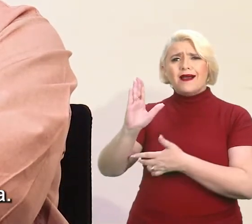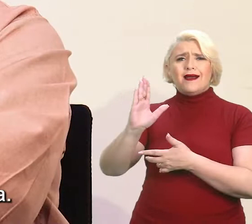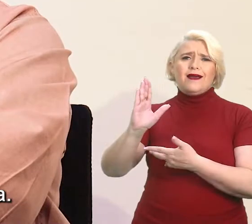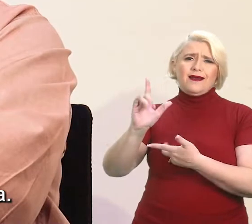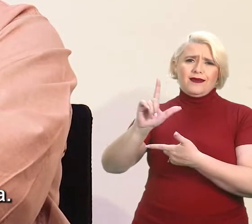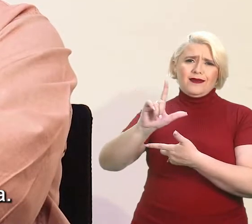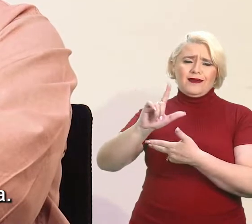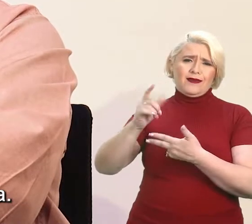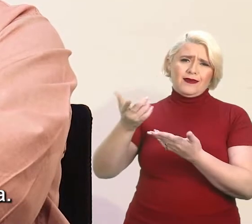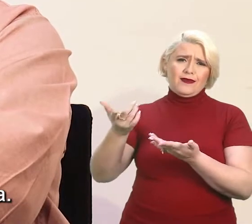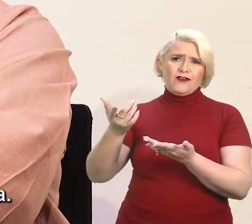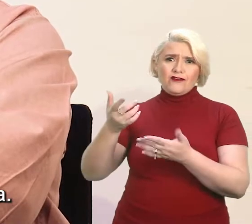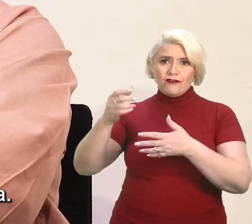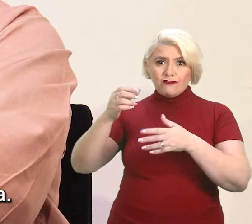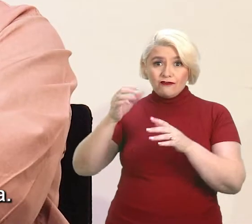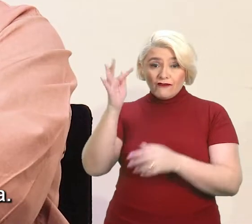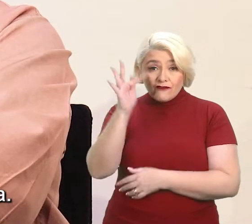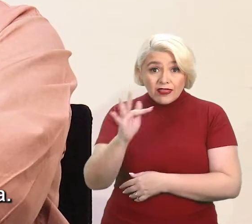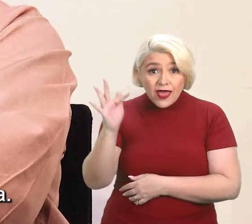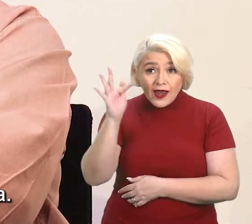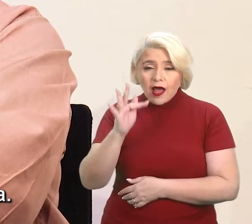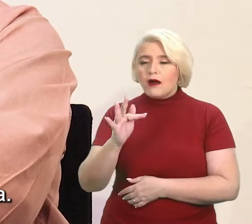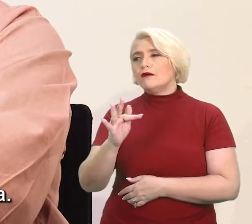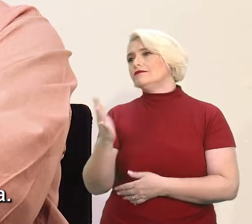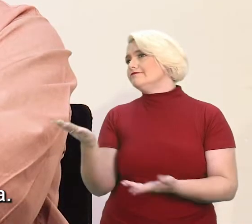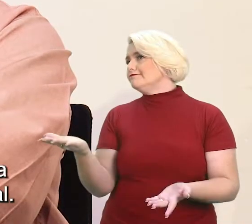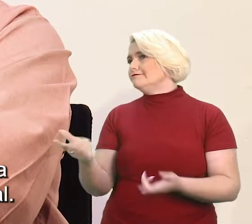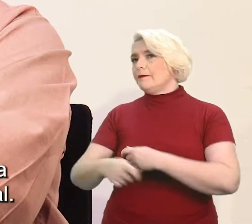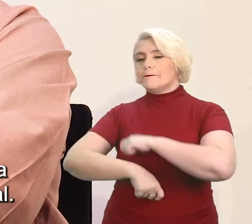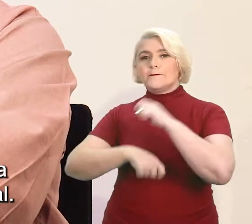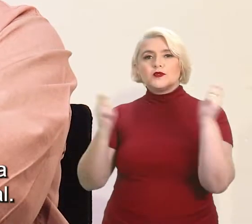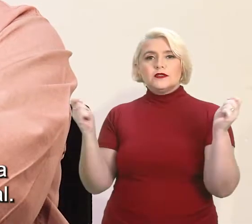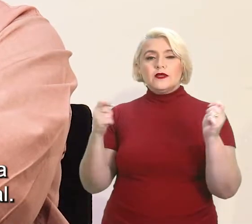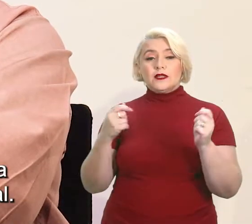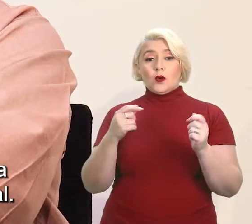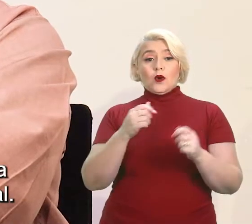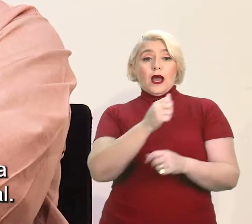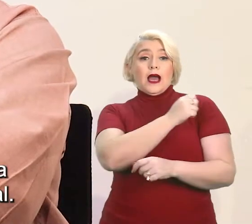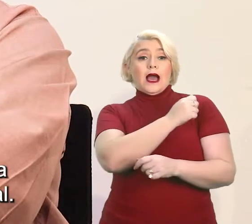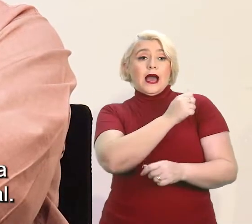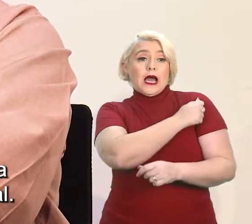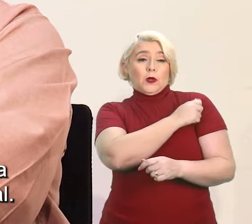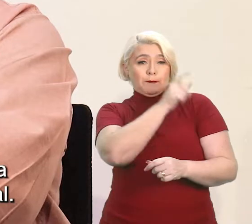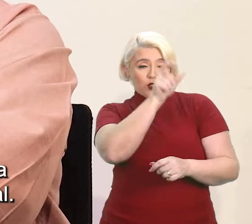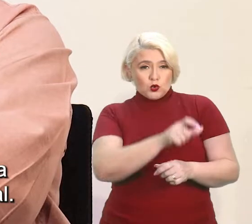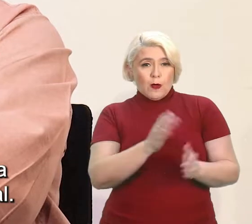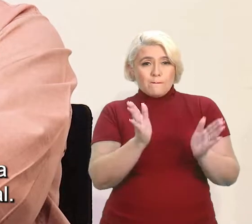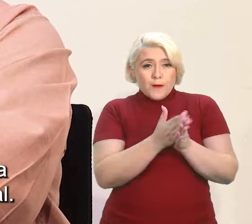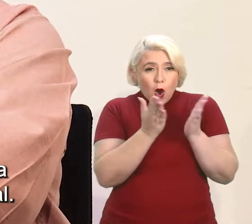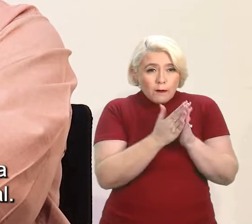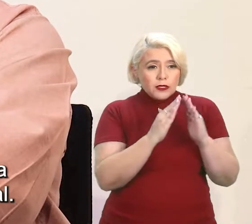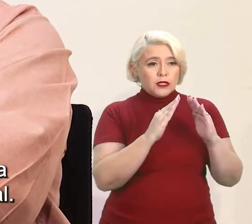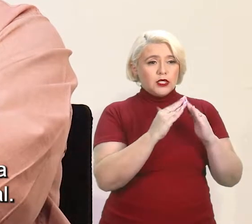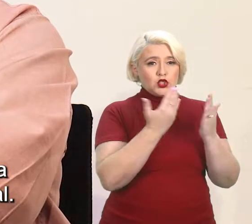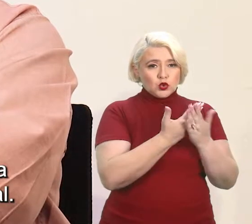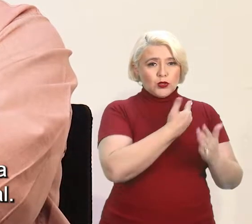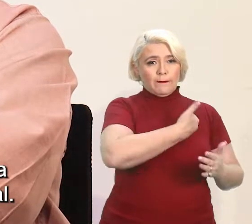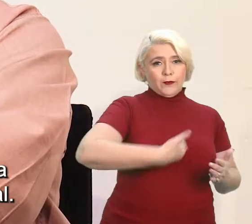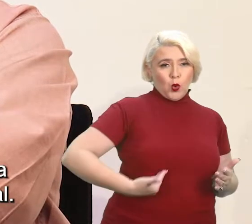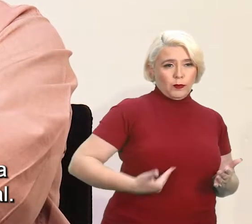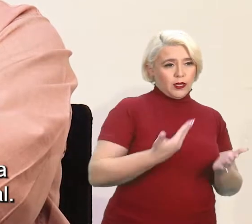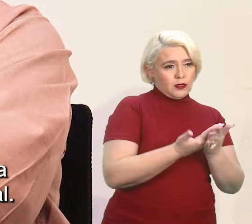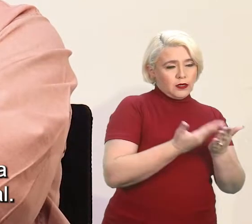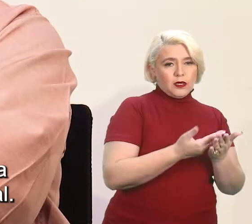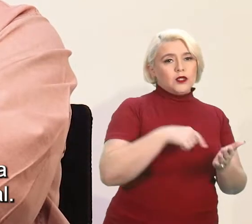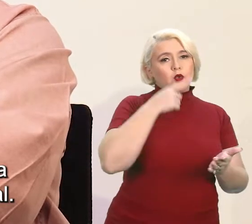era assim. Os pobres estudavam na escola pública, a escola pública muito fraca. Não dá conta. Não dava conta. De